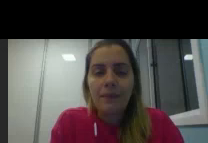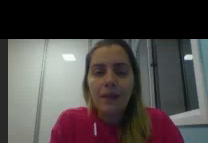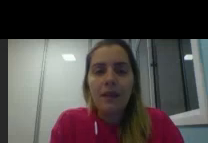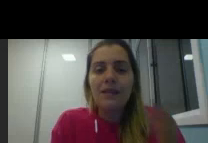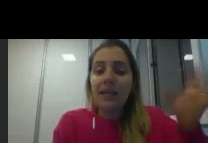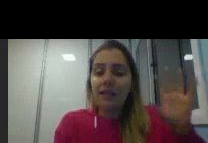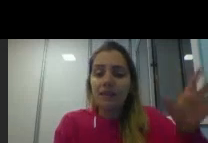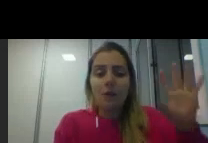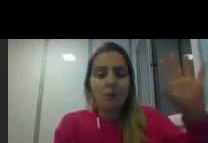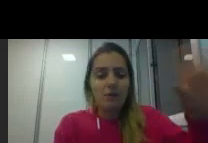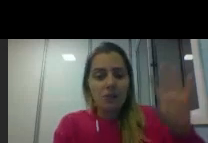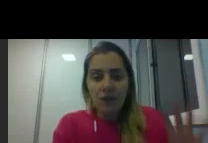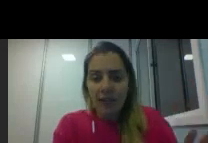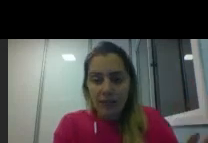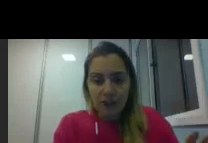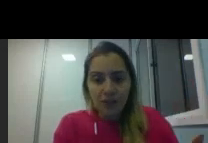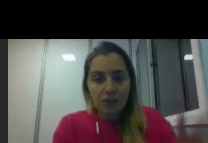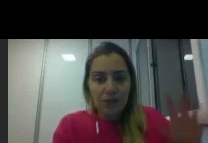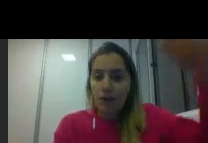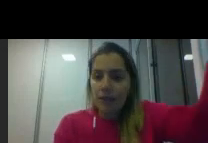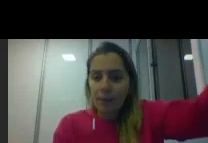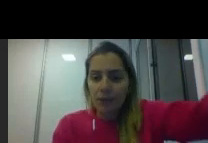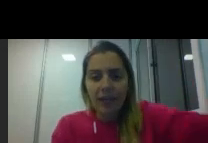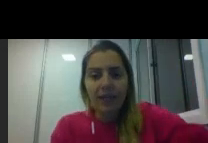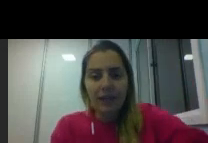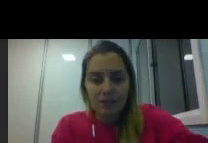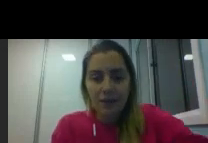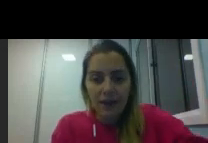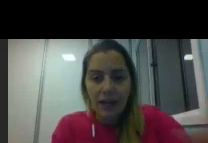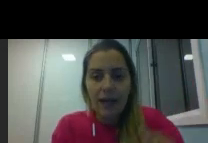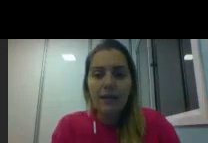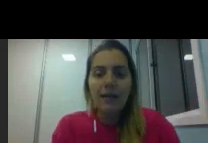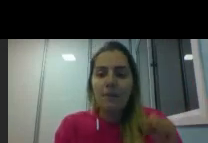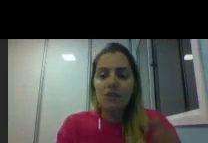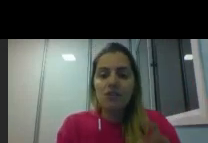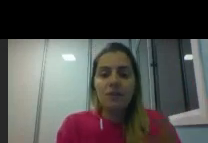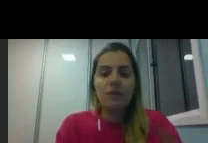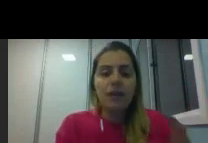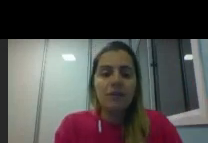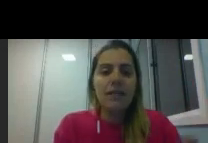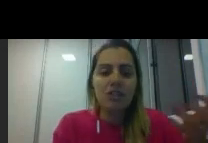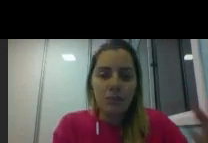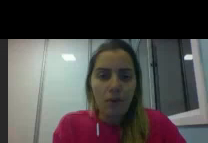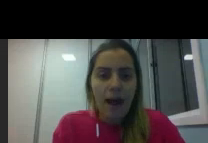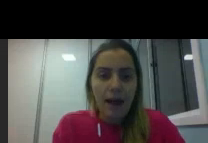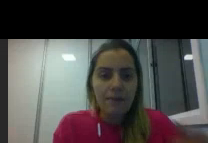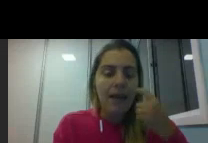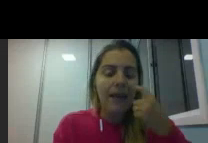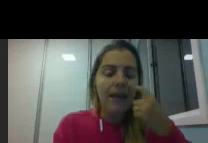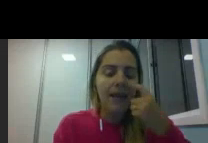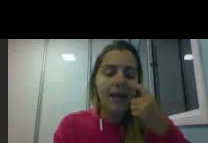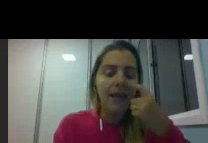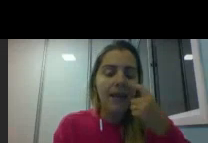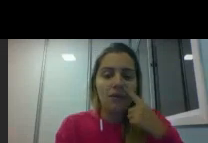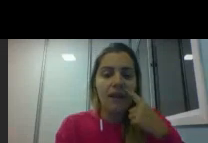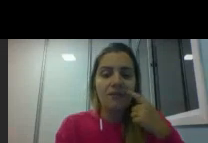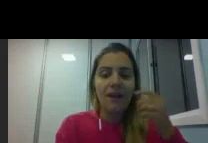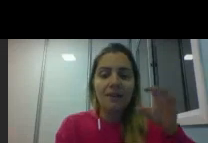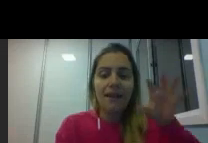A, esqueçam positivo ou negativo, isso é outra proteína que a gente vai falar. Mas o indivíduo que tem o sangue tipo A,